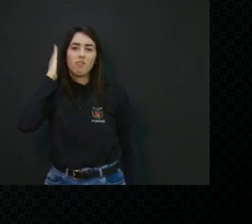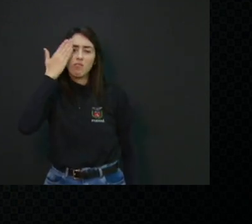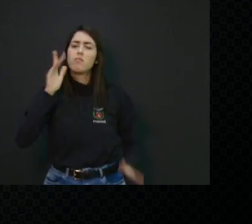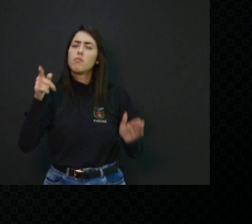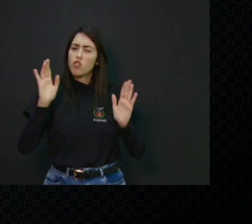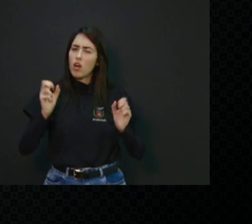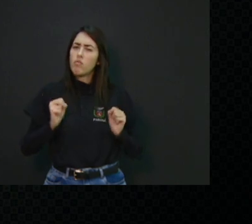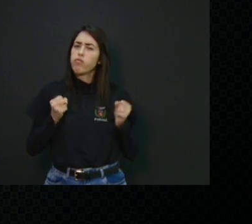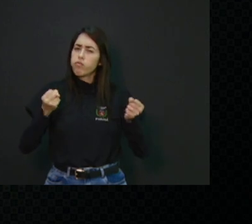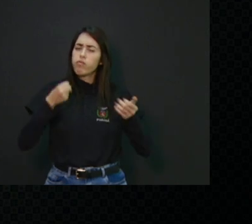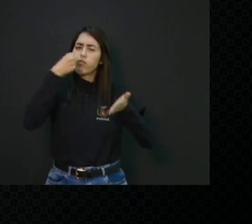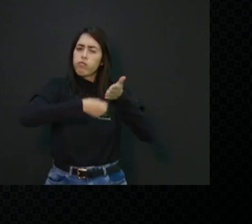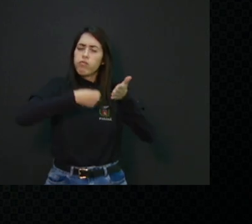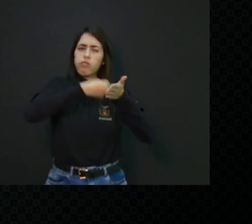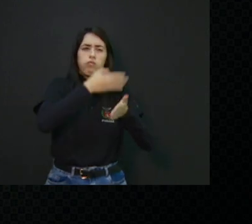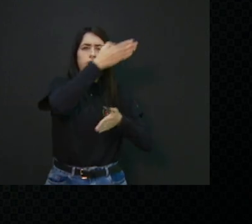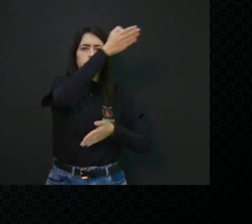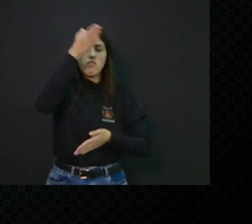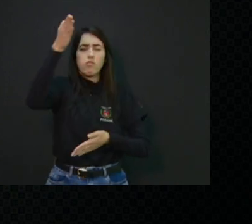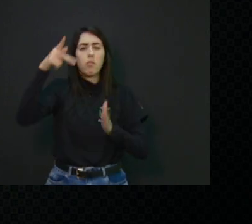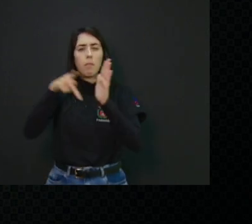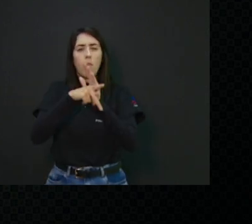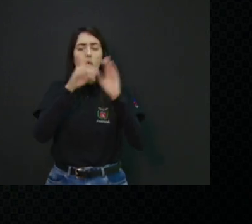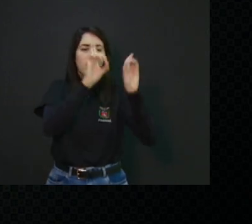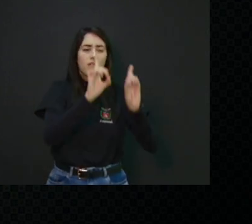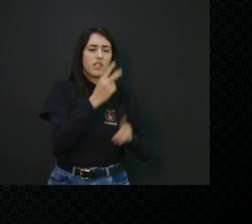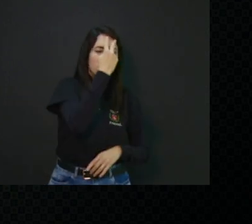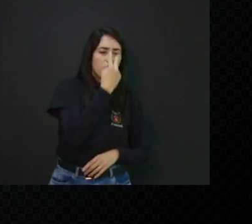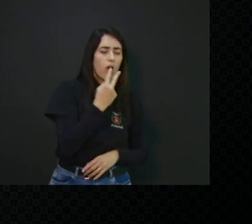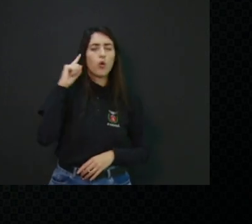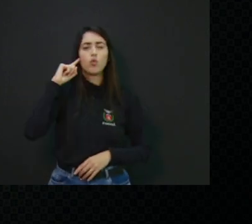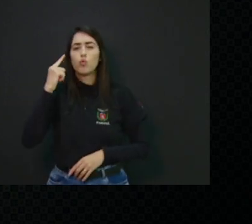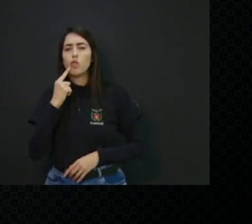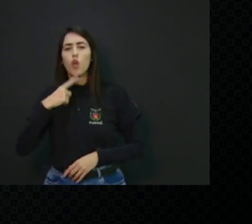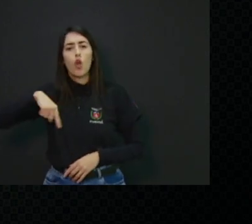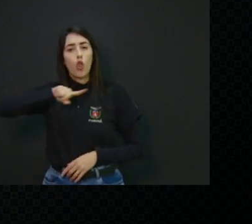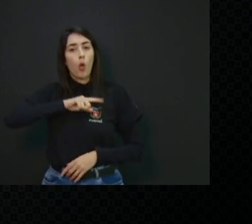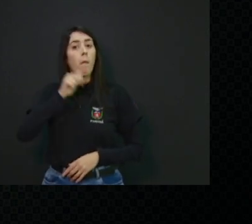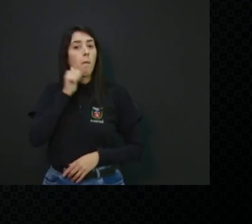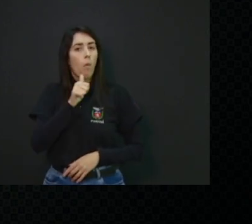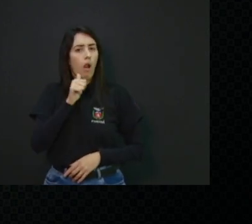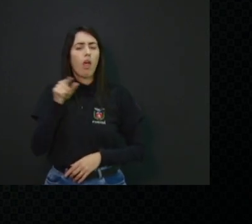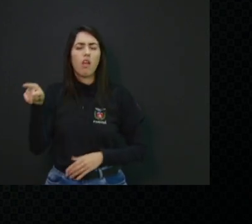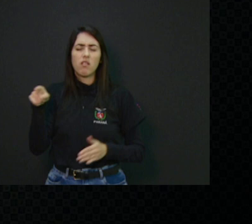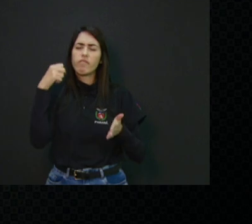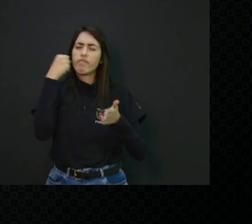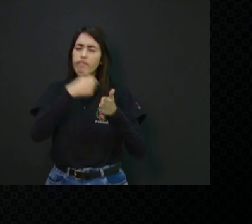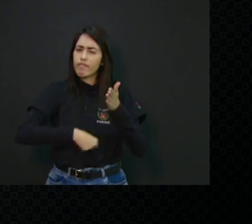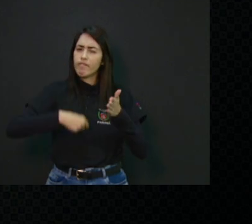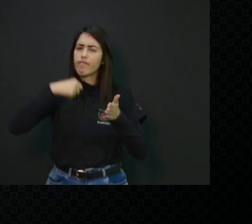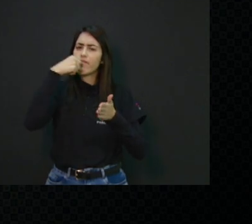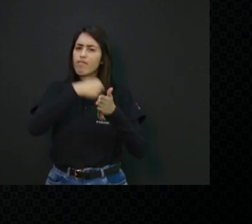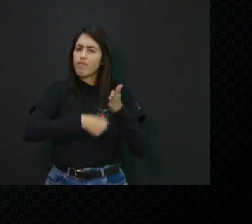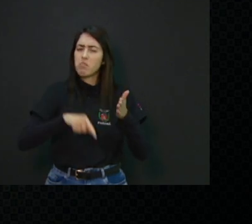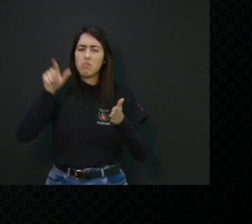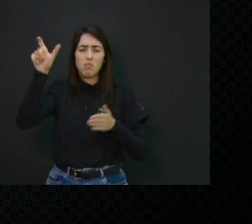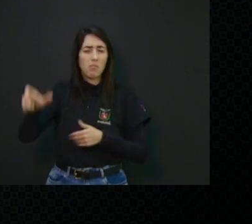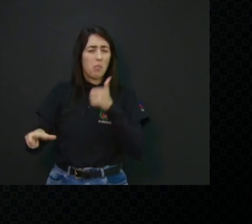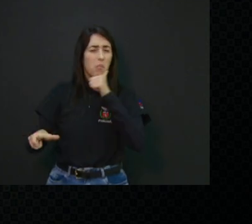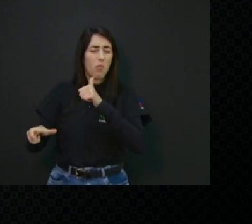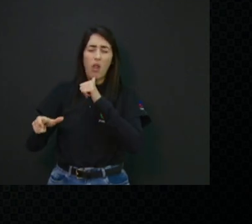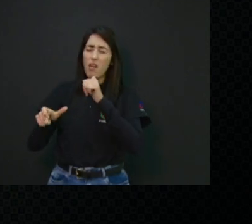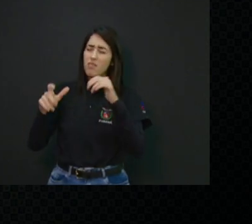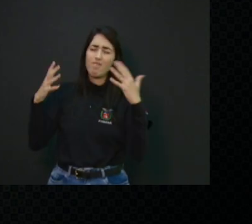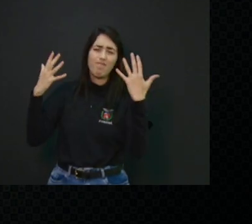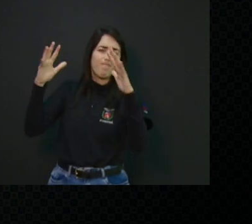essa causa da deficiência visual, da surdez, de nós mulheres, né? Então, ela foi brilhante com